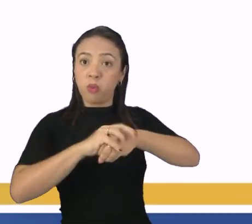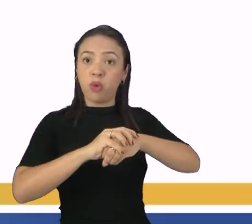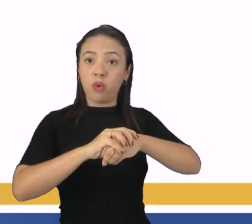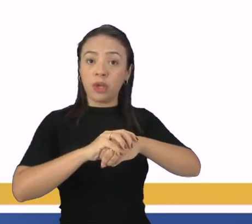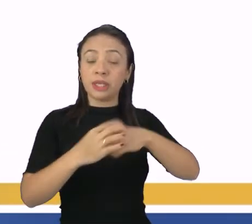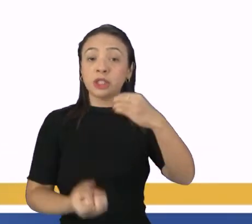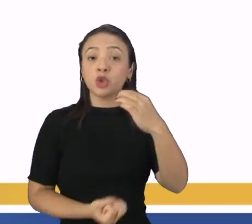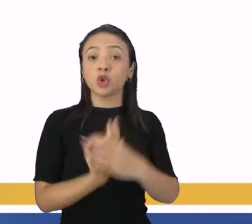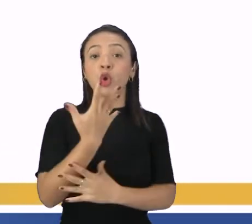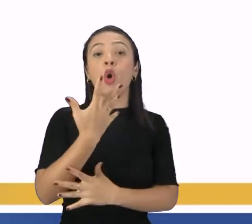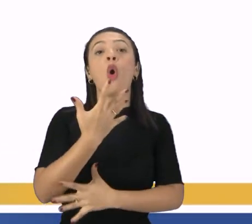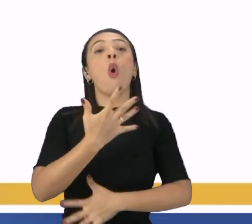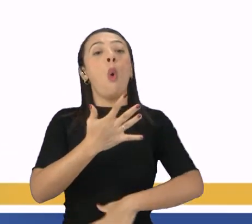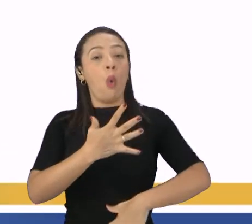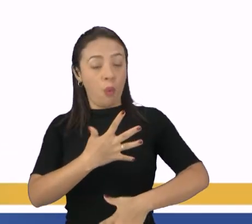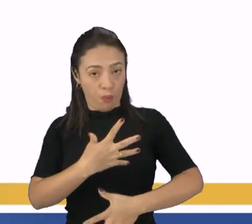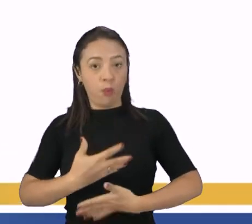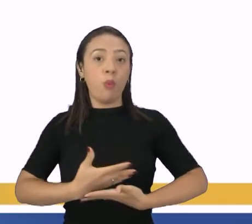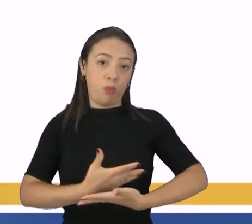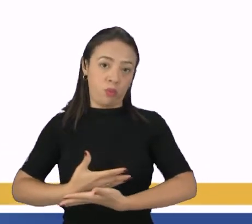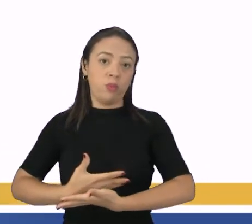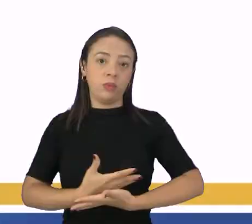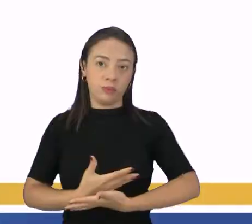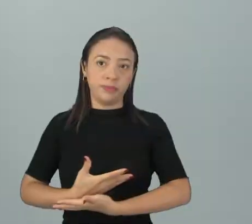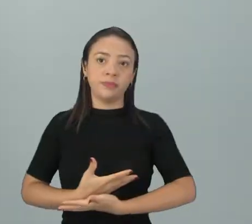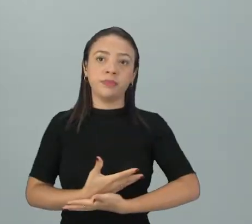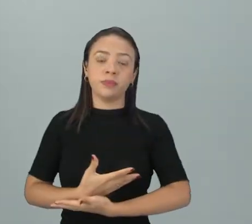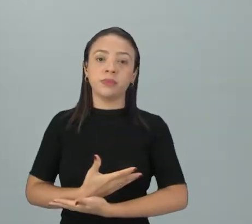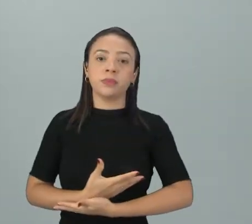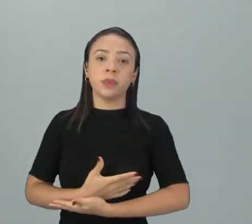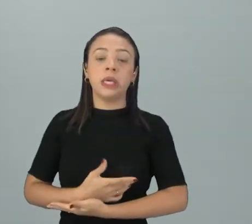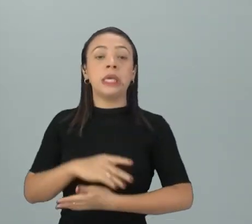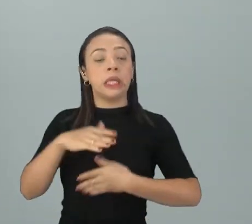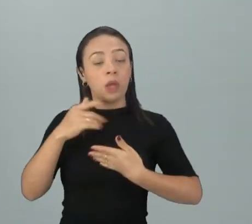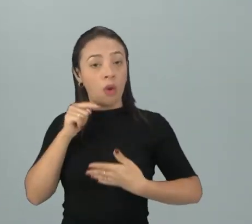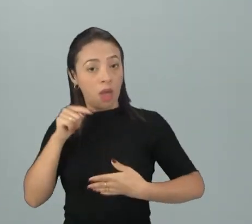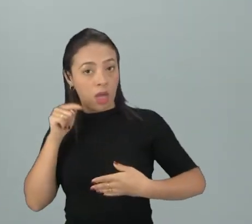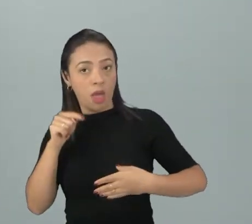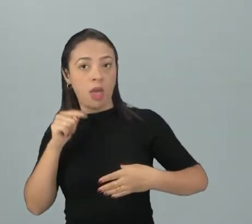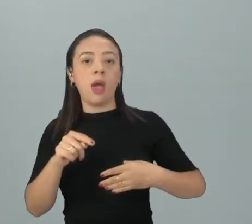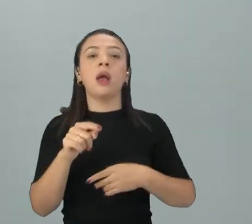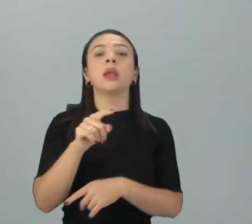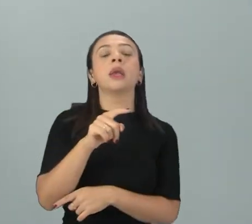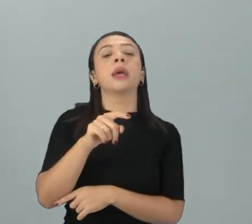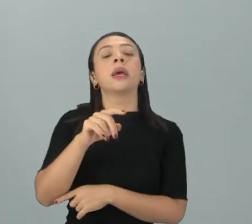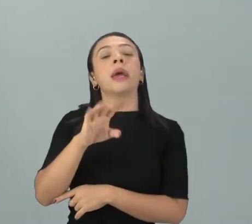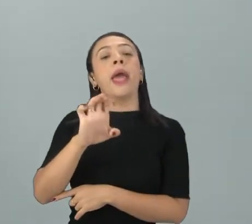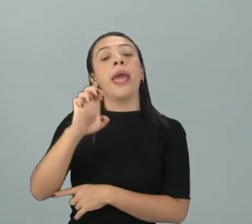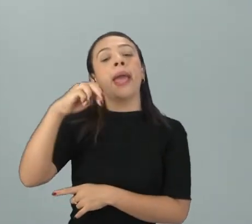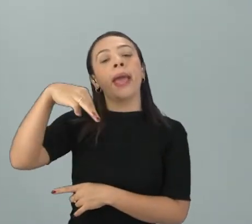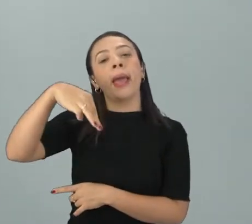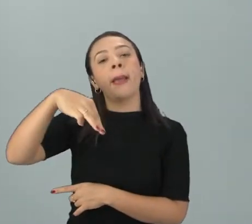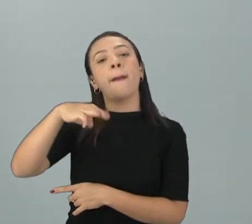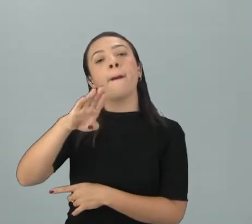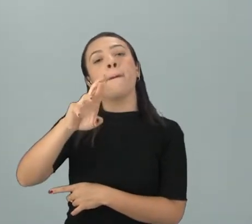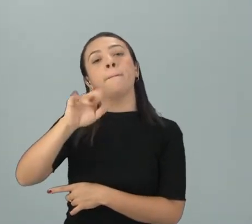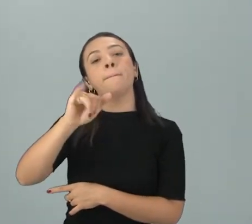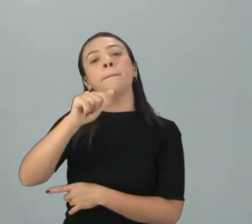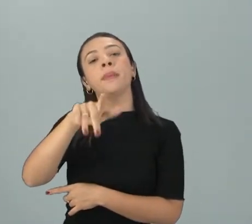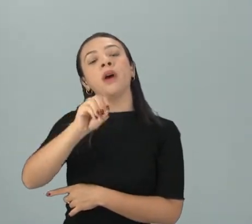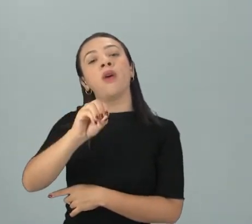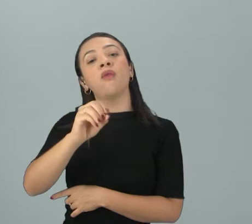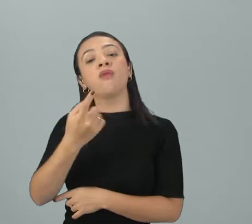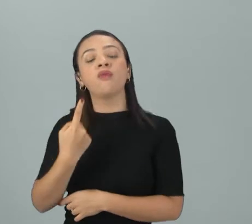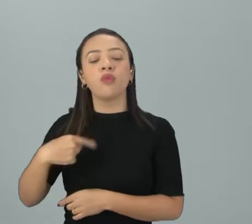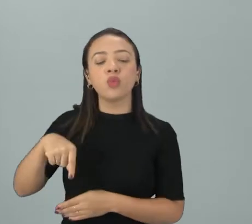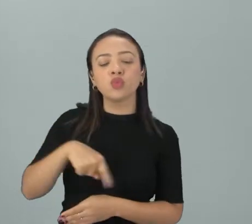um zigoto, né, um embrião. E esse embrião, esse zigoto, posso chamar pelos dois nomes, tá? Ele é direcionado para um órgão